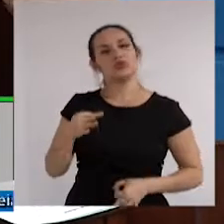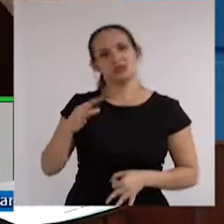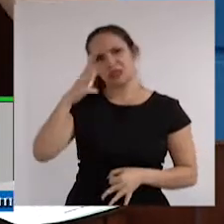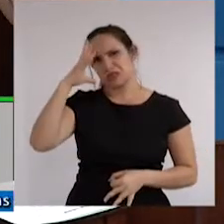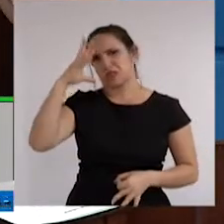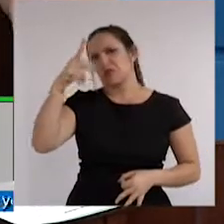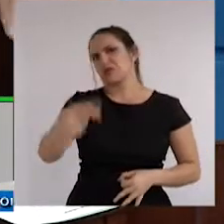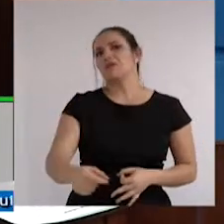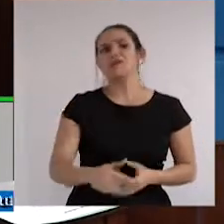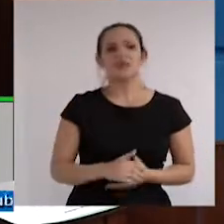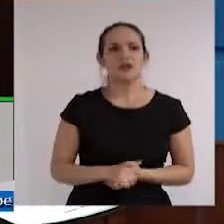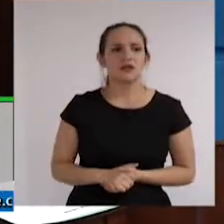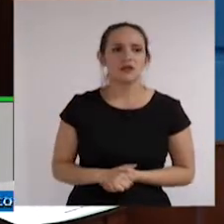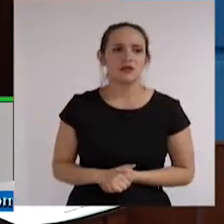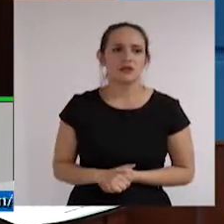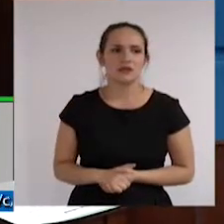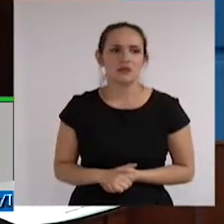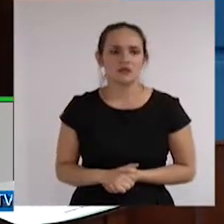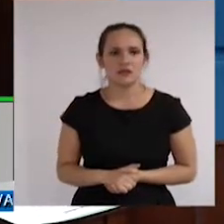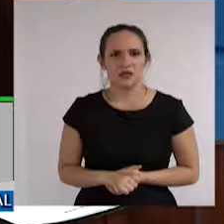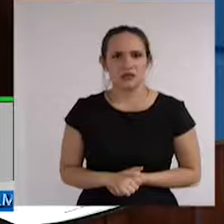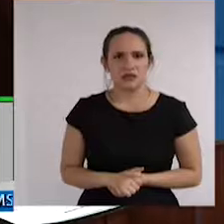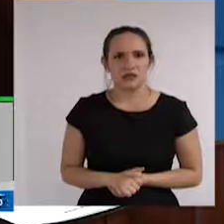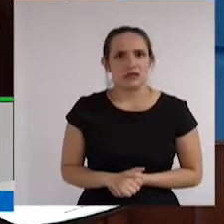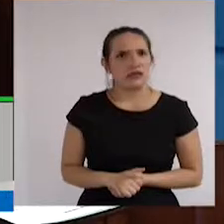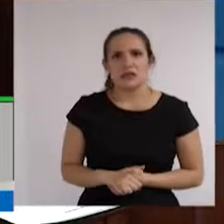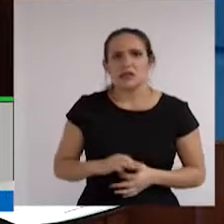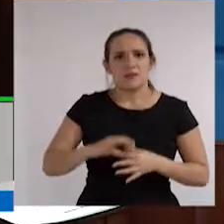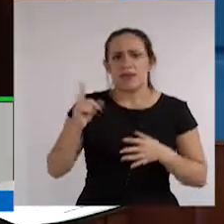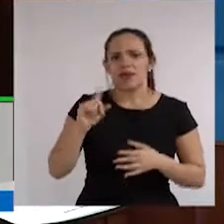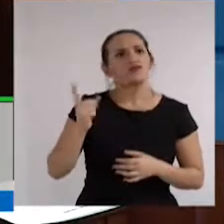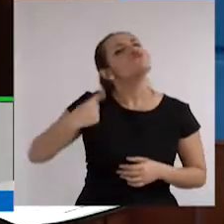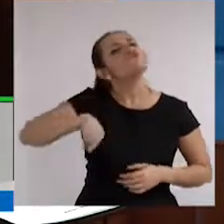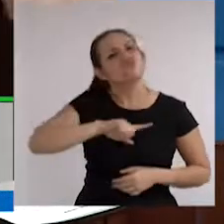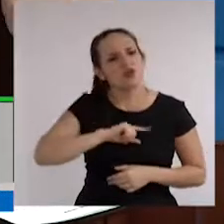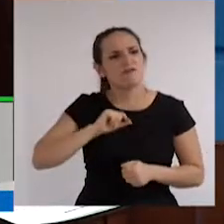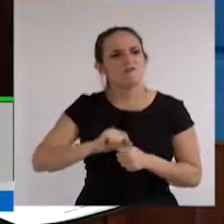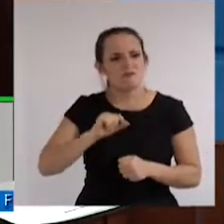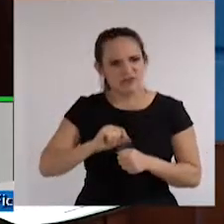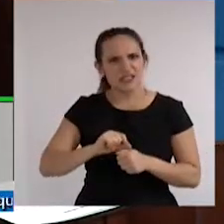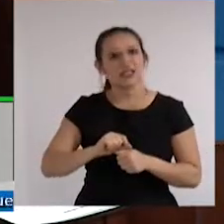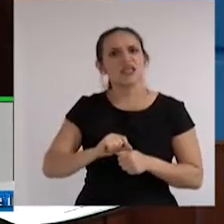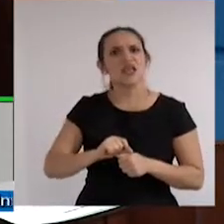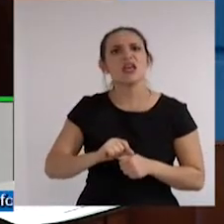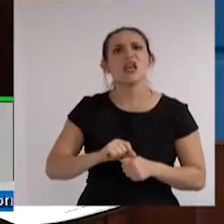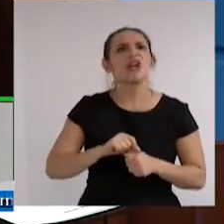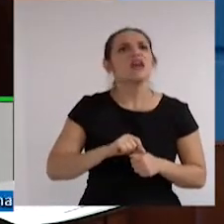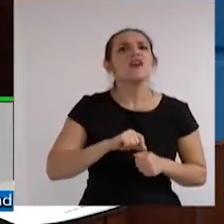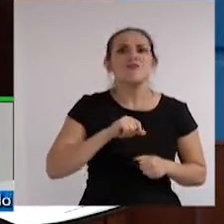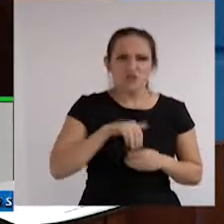arbitrária que está aí não libertar o Lula, nós vamos fazer campanha para ele na prisão.